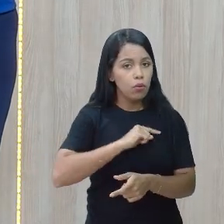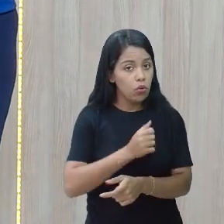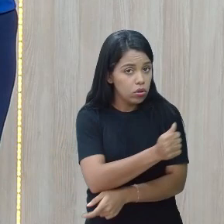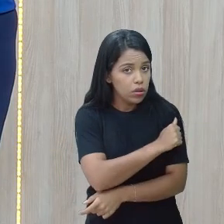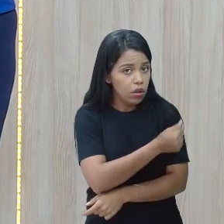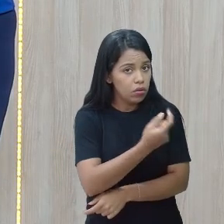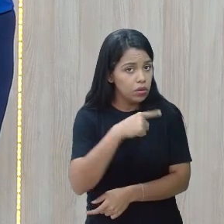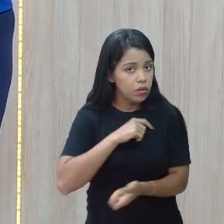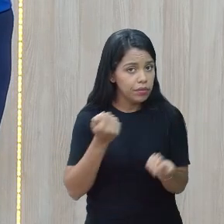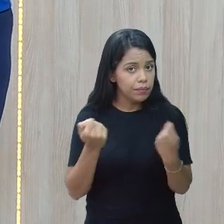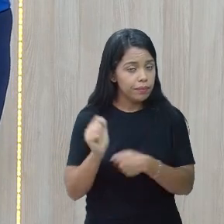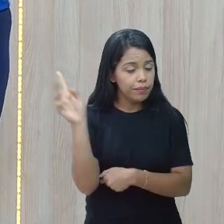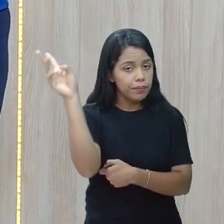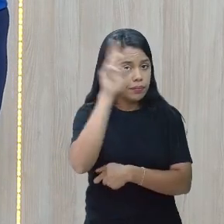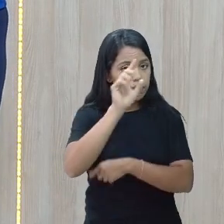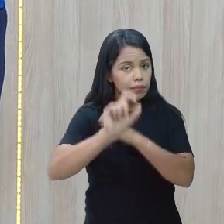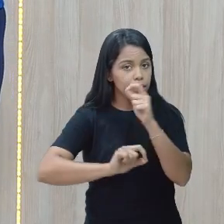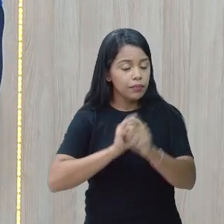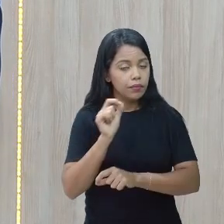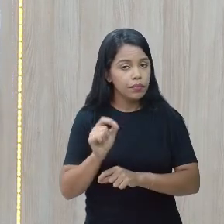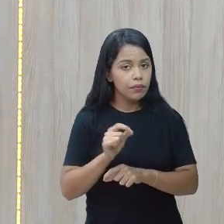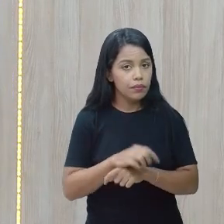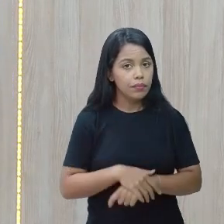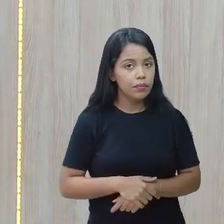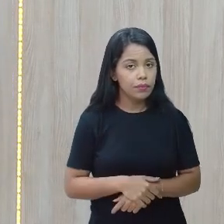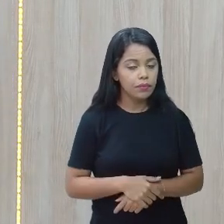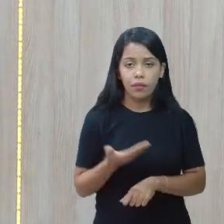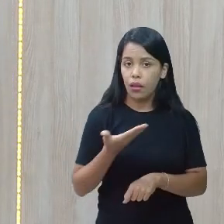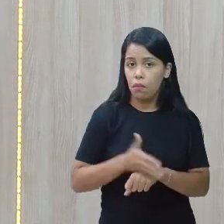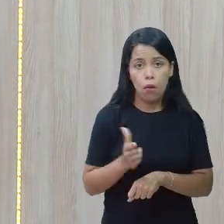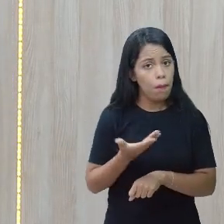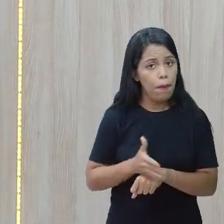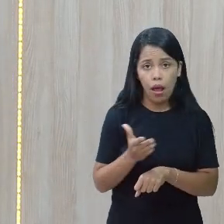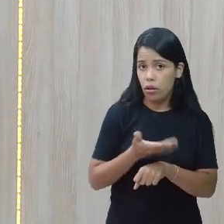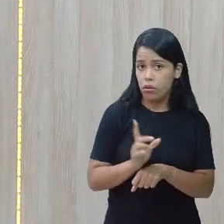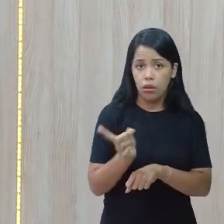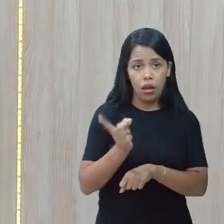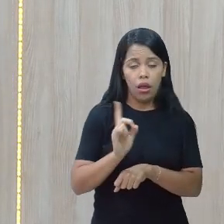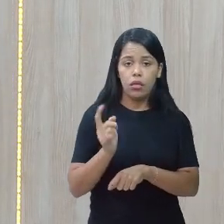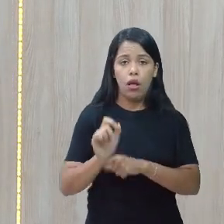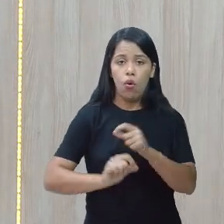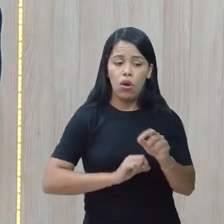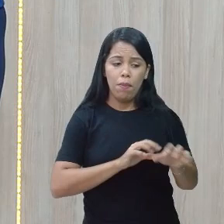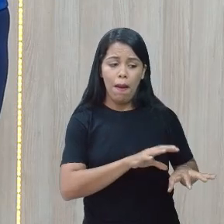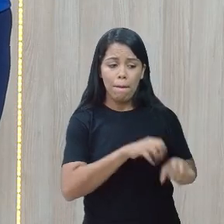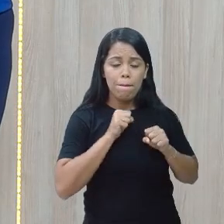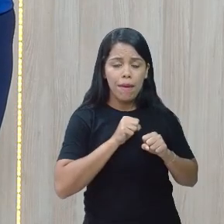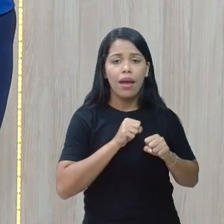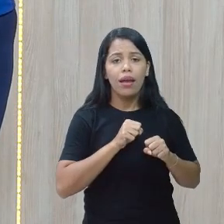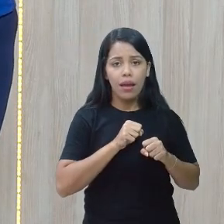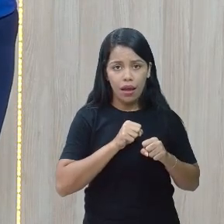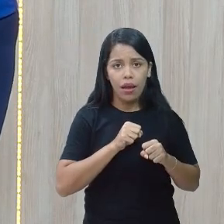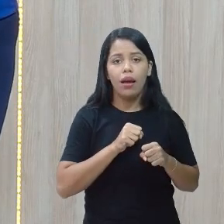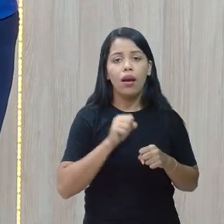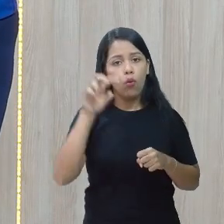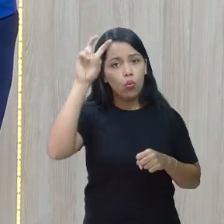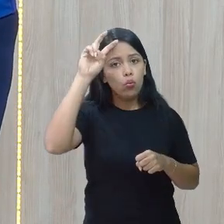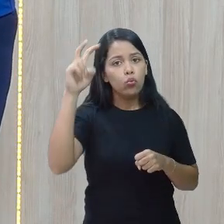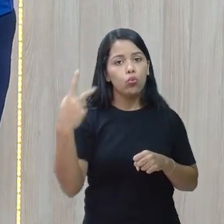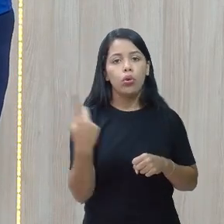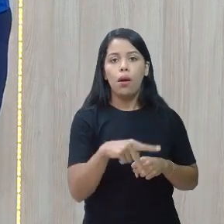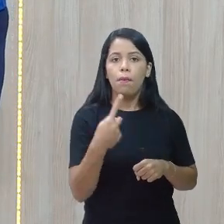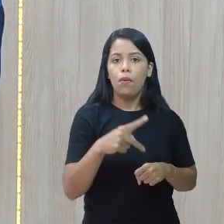gente lembrar de não praticar esse tipo de apropriação. Não é o caso do Villa-Lobos,